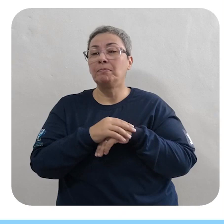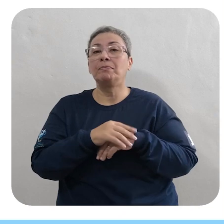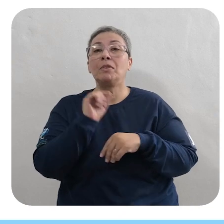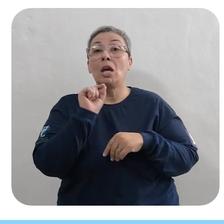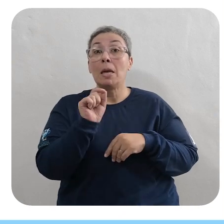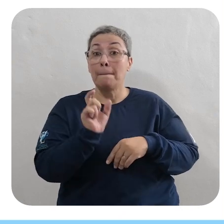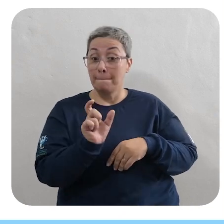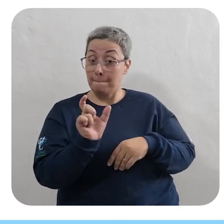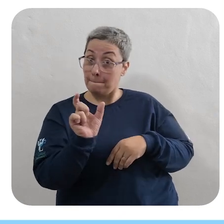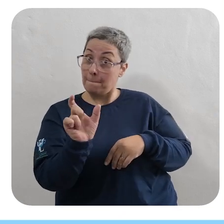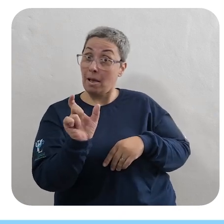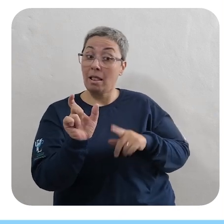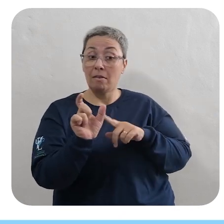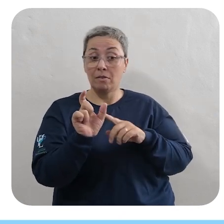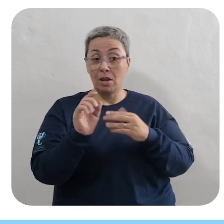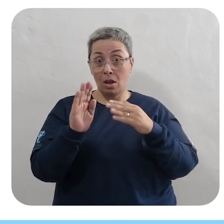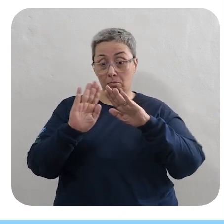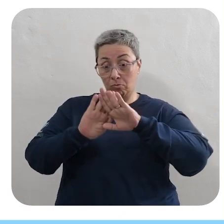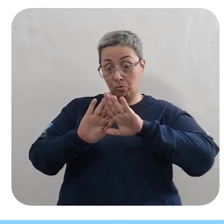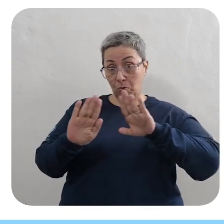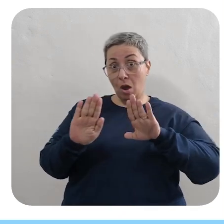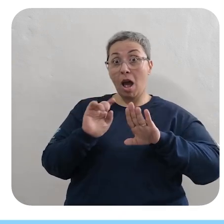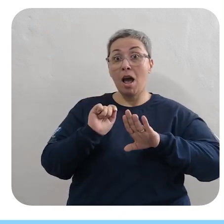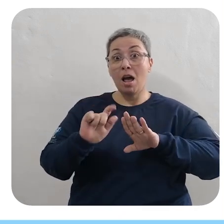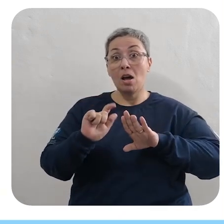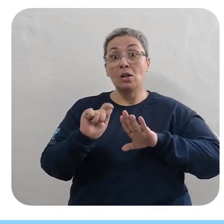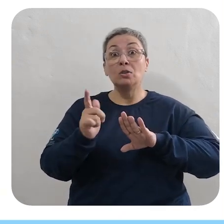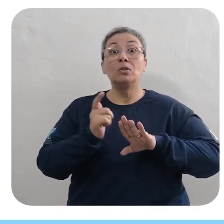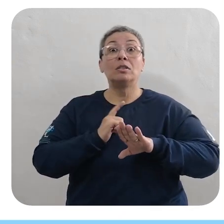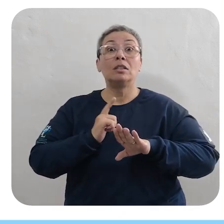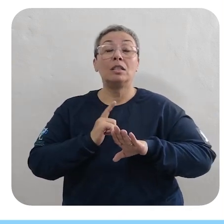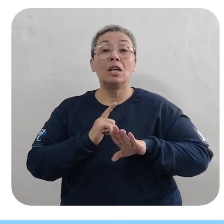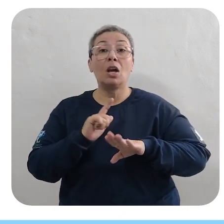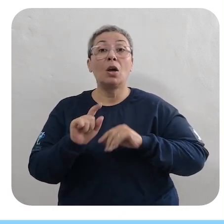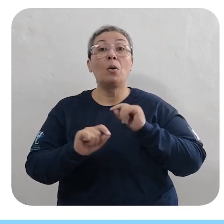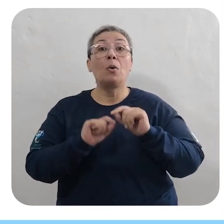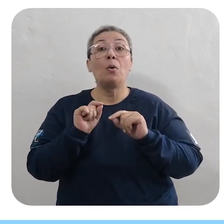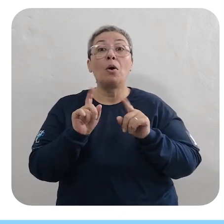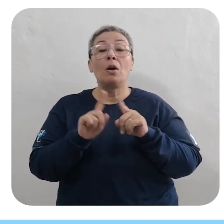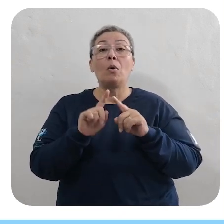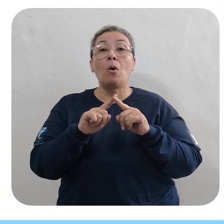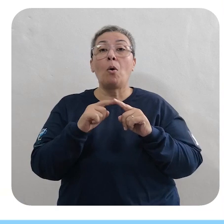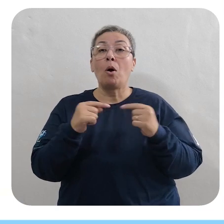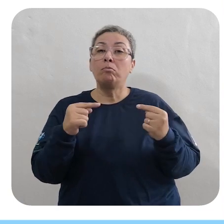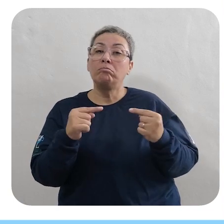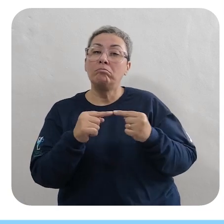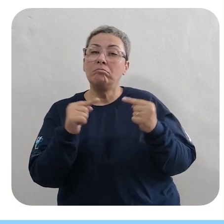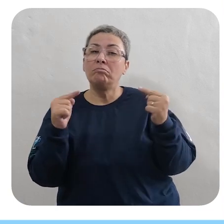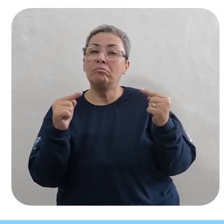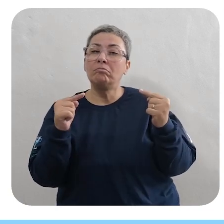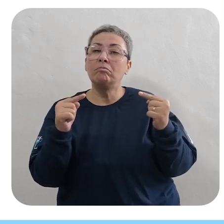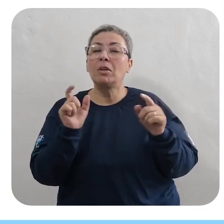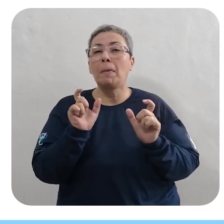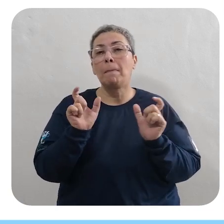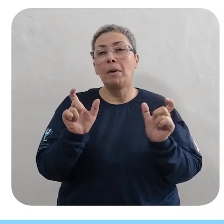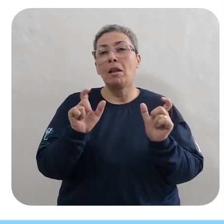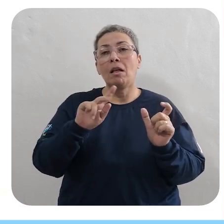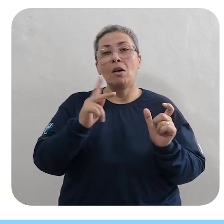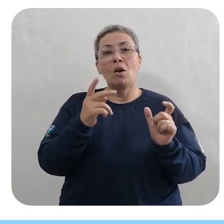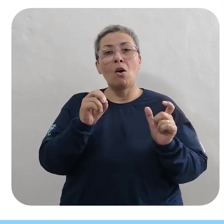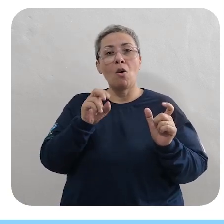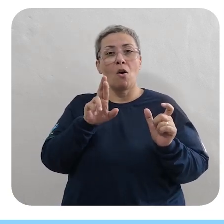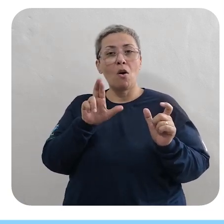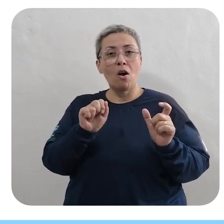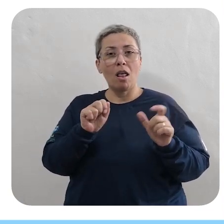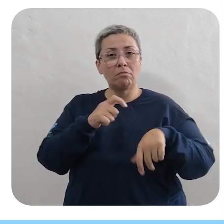Eu vou dar uma dica. Essa palavra que está coberta com a tarjeta azul, ela rima com